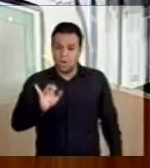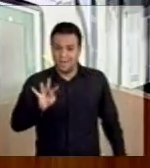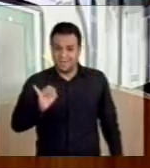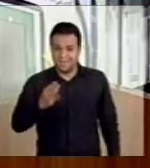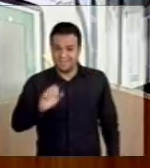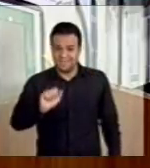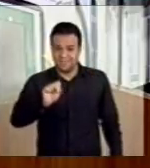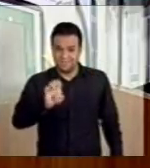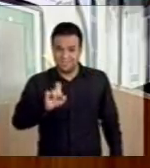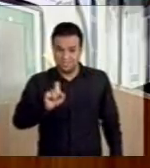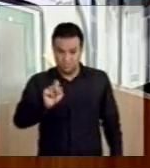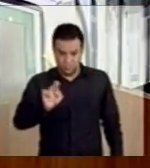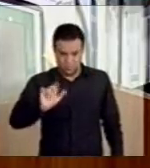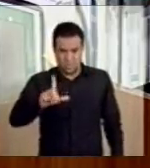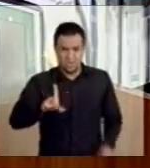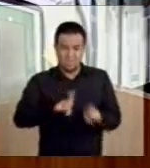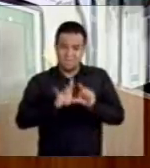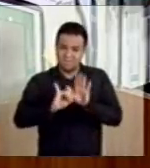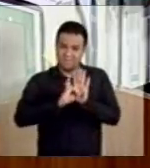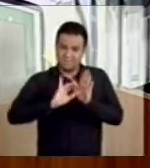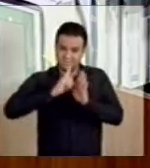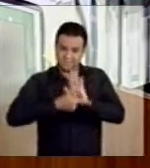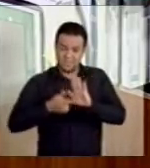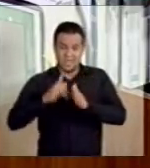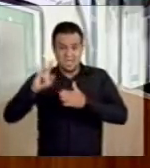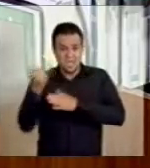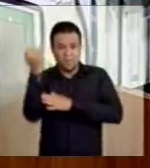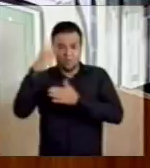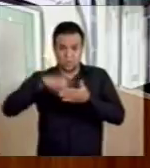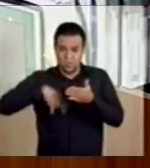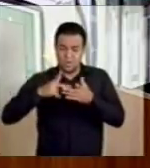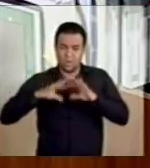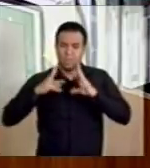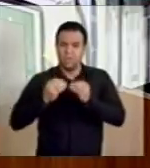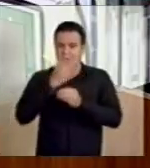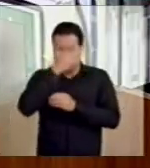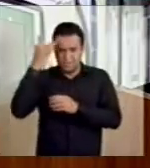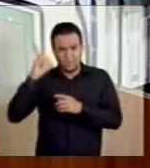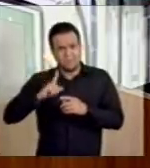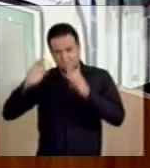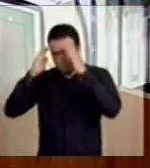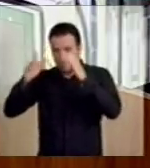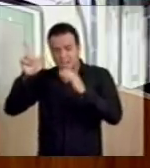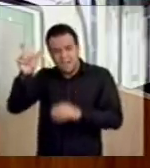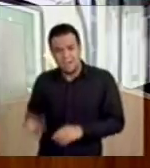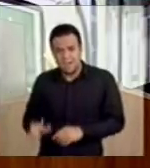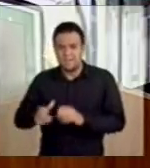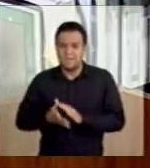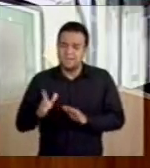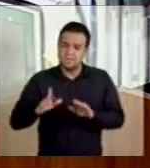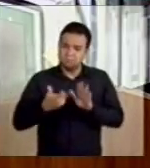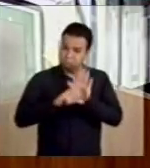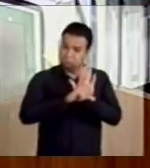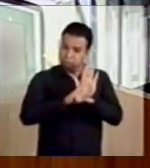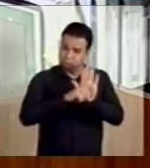E esse importante documento, ao proclamar que toda pessoa tem o direito de ser reconhecida como pessoa perante a lei e